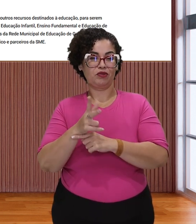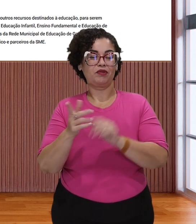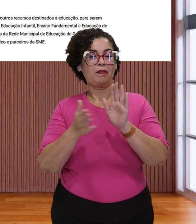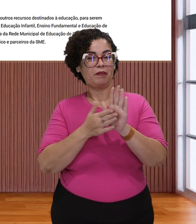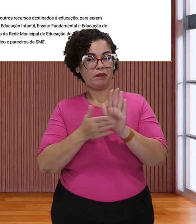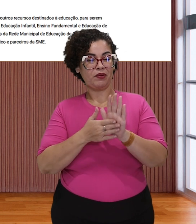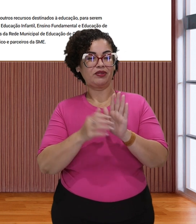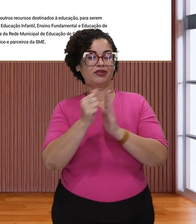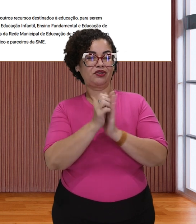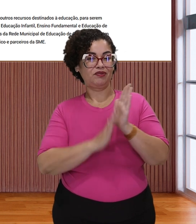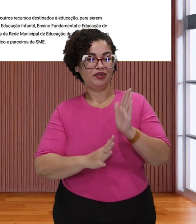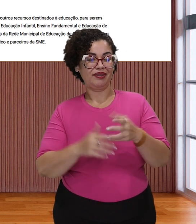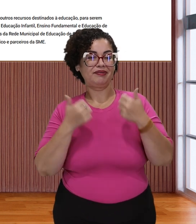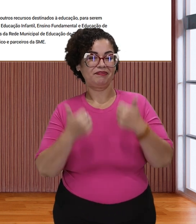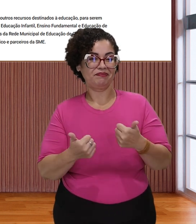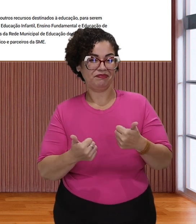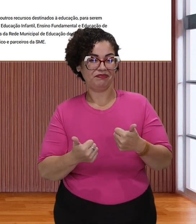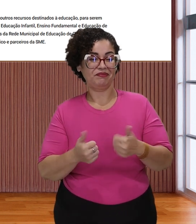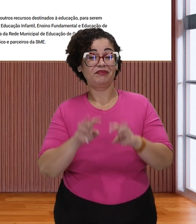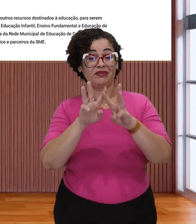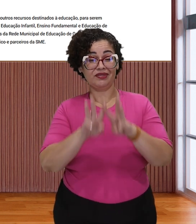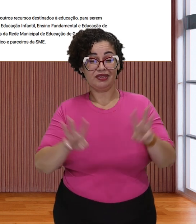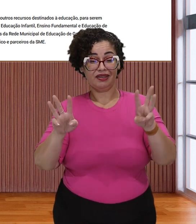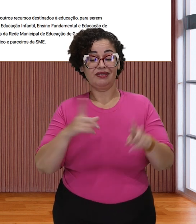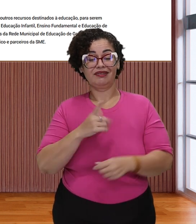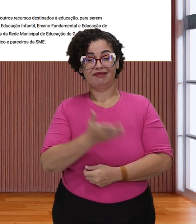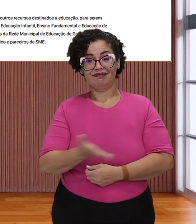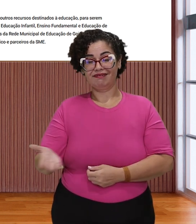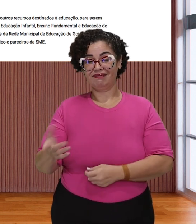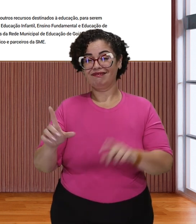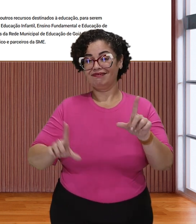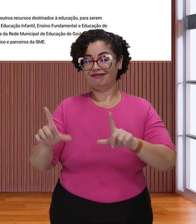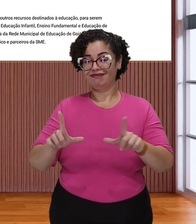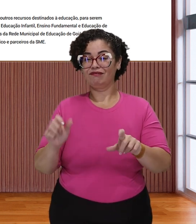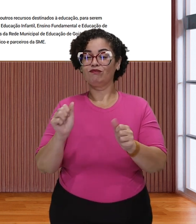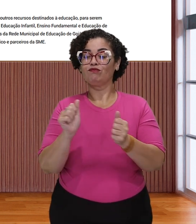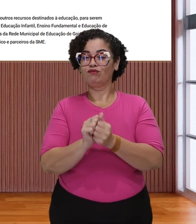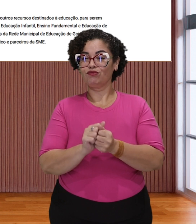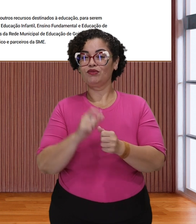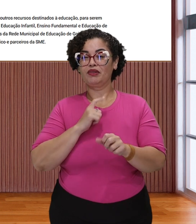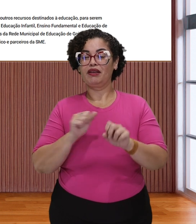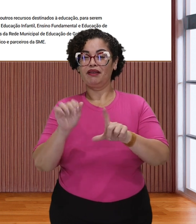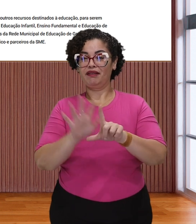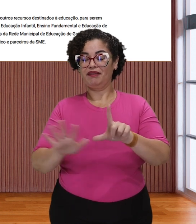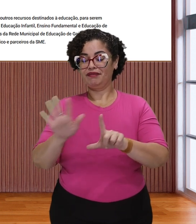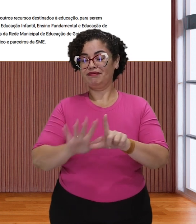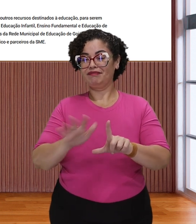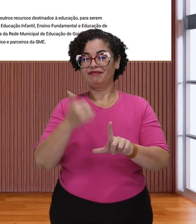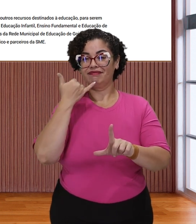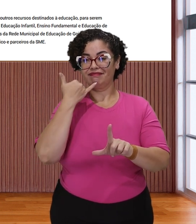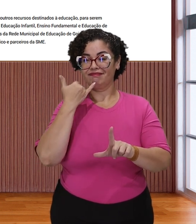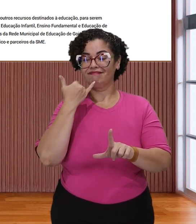às nossas propostas de atividades, tá bom? O site está aparecendo na sua telinha, junto com o QR